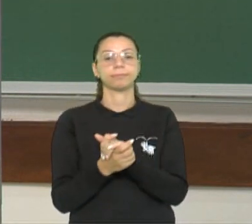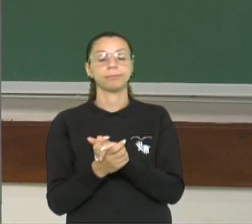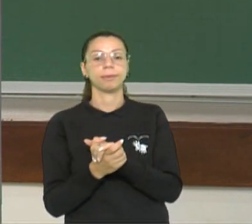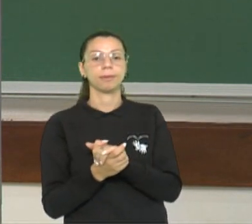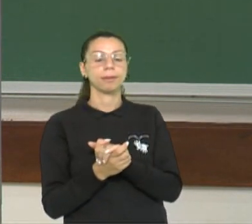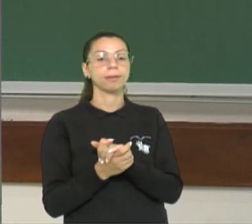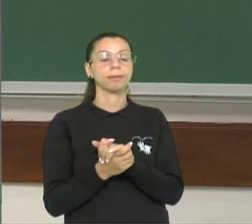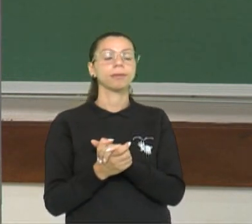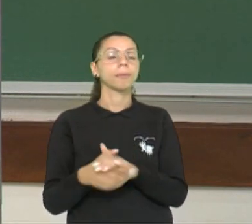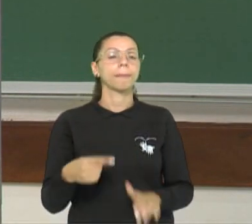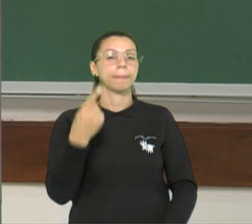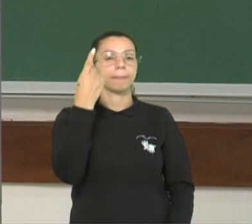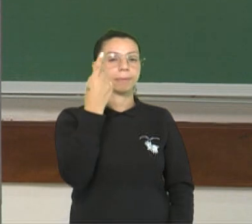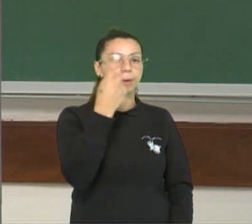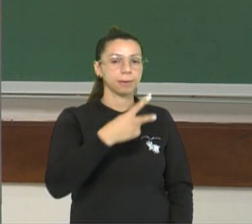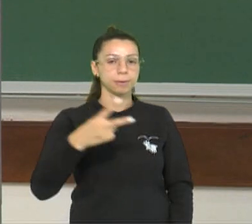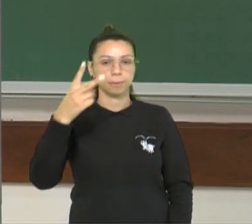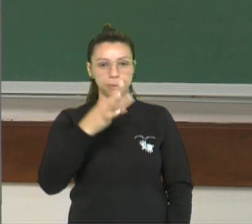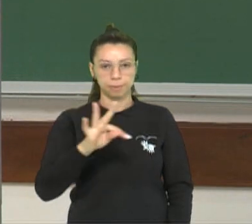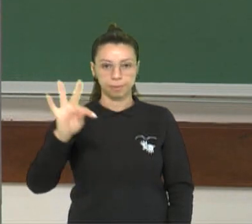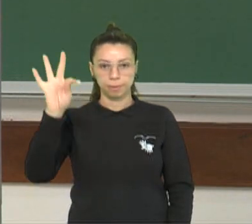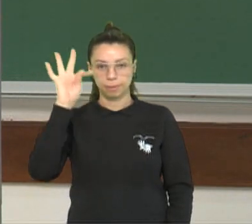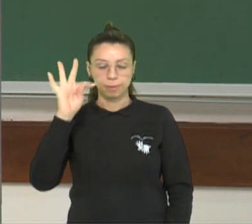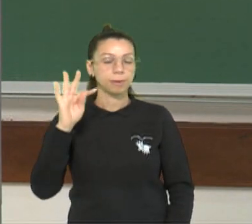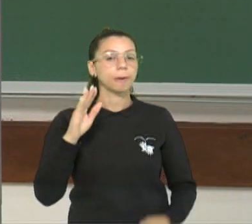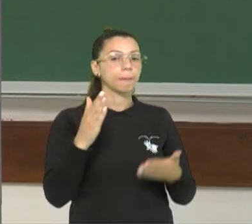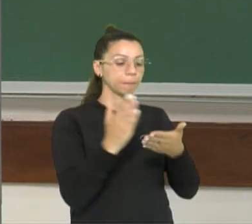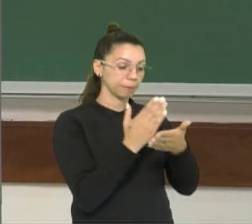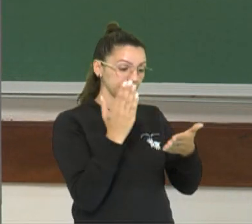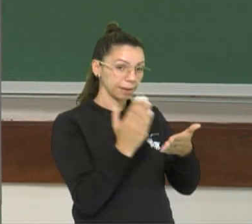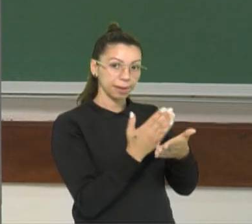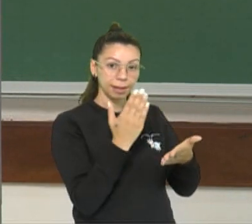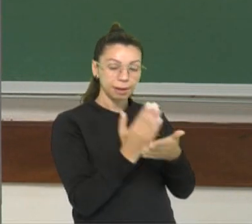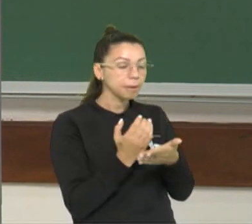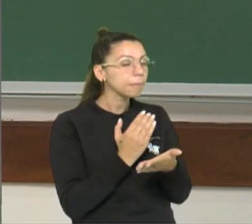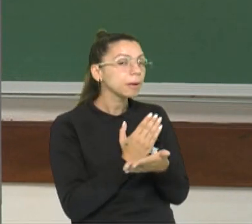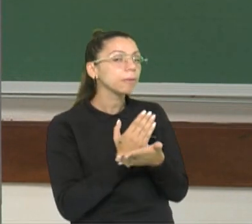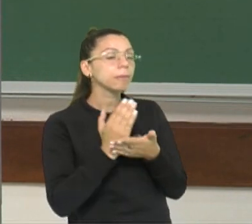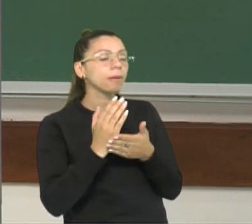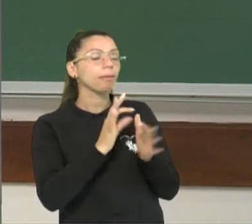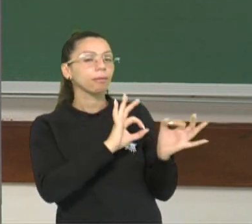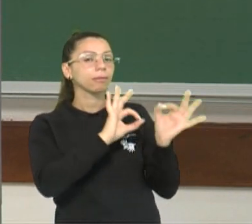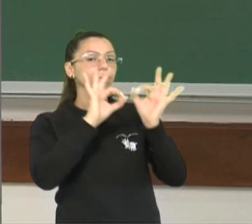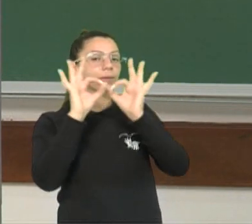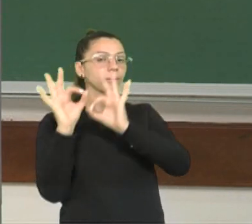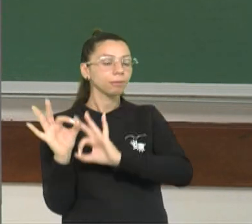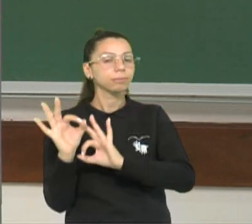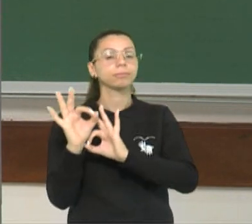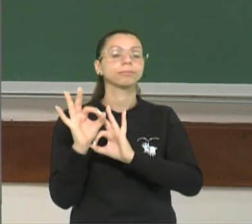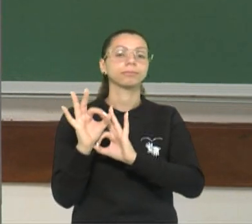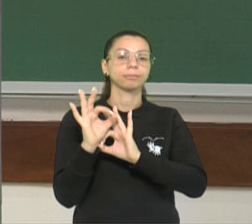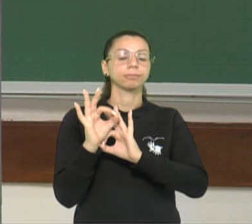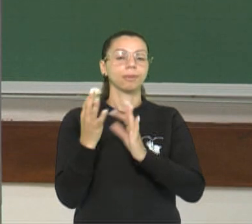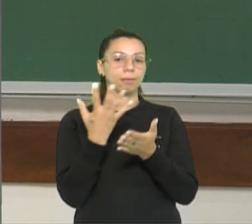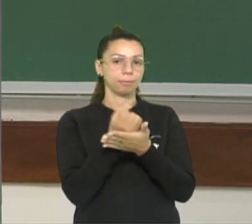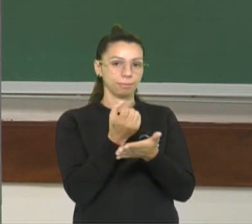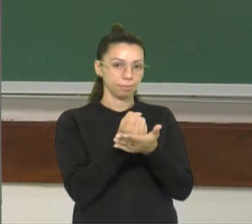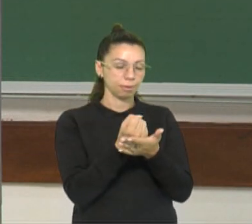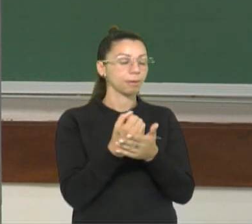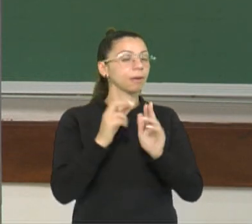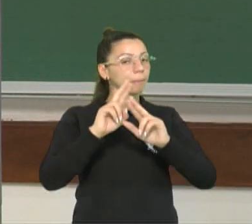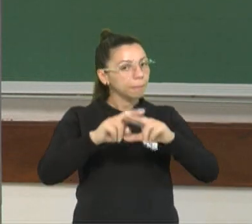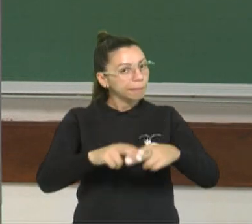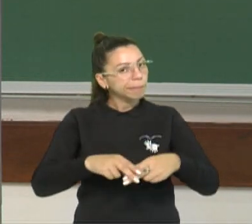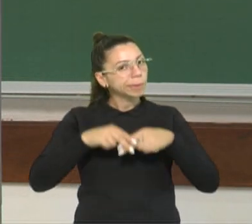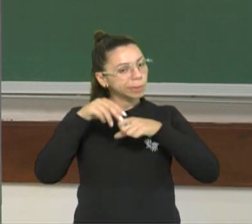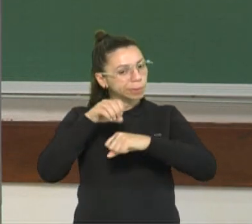segundo trimestre. Então é hora de você ter os seus cadernos em mãos para que você possa ir acompanhando as suas anotações. Por isso que eu sempre disse para